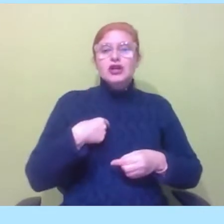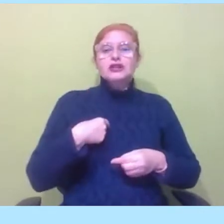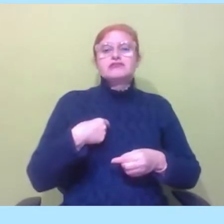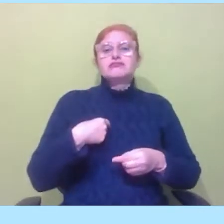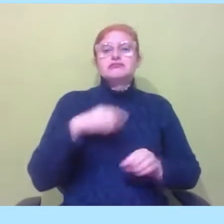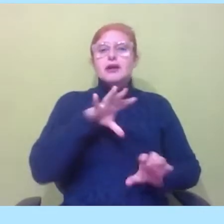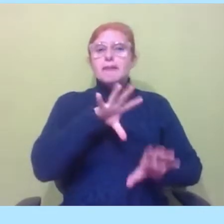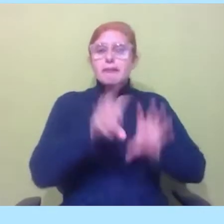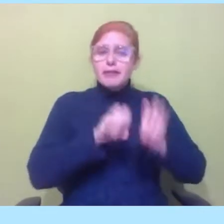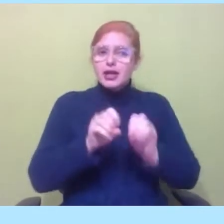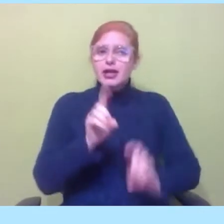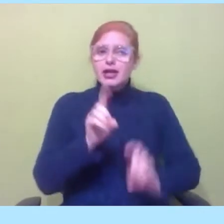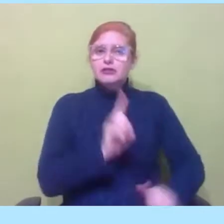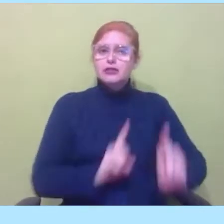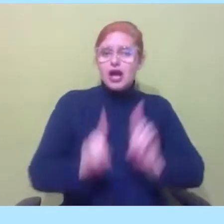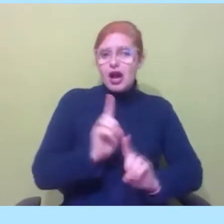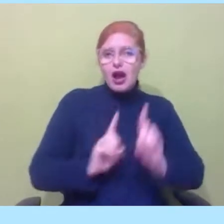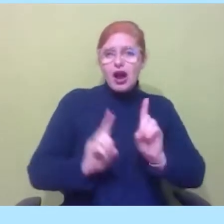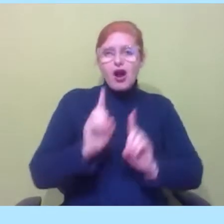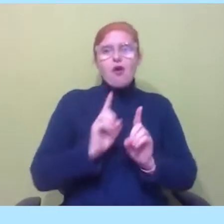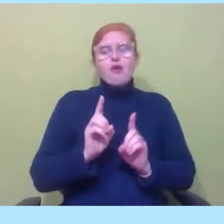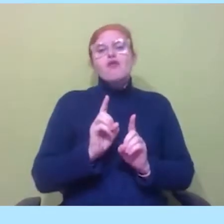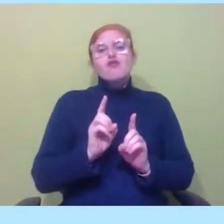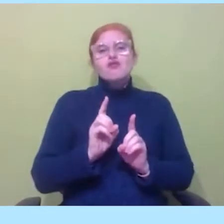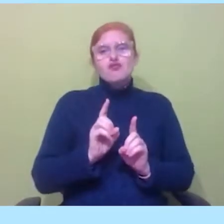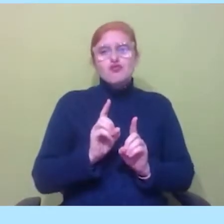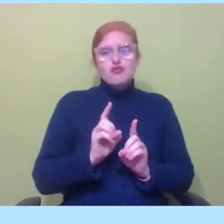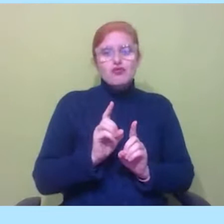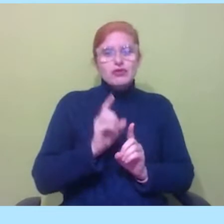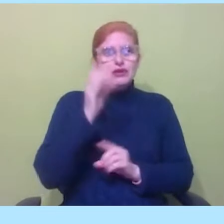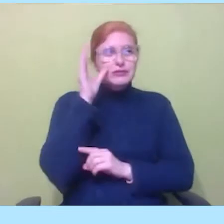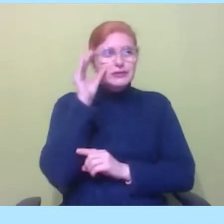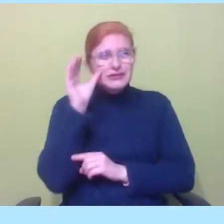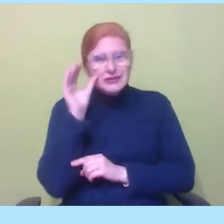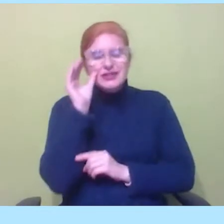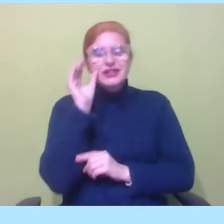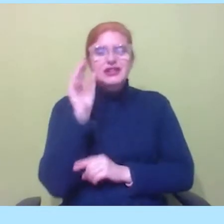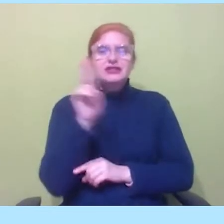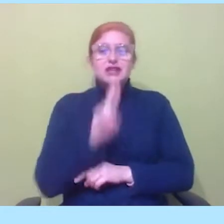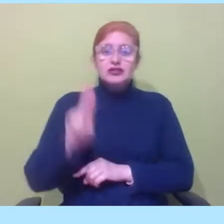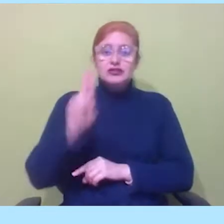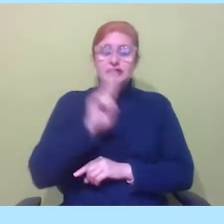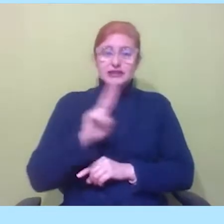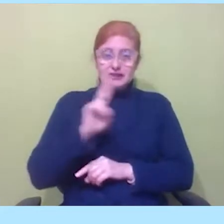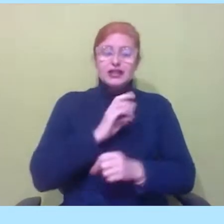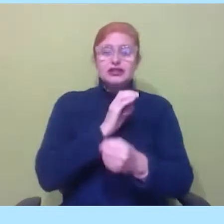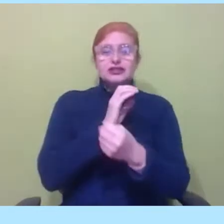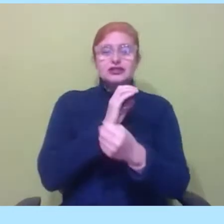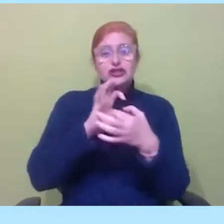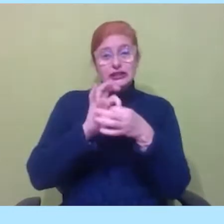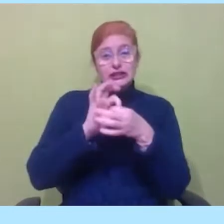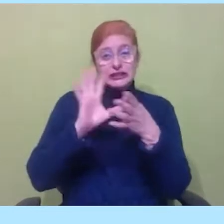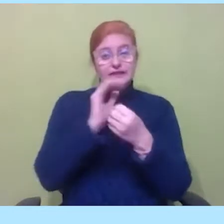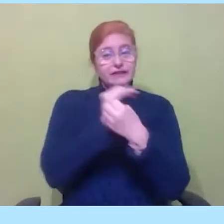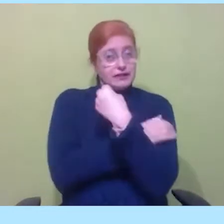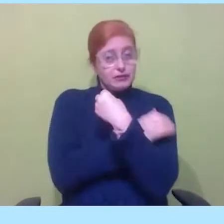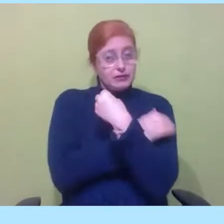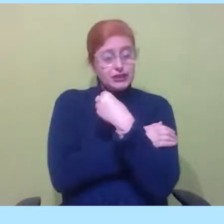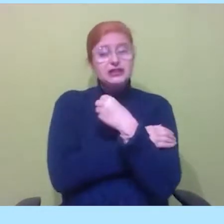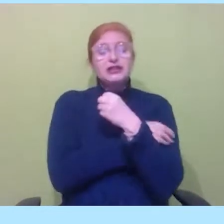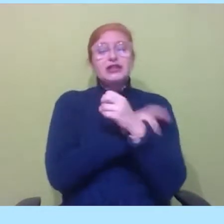algumas colaboradoras da Universidade Livre, e um dos assuntos que surgiu, né, foi justamente